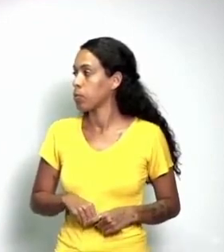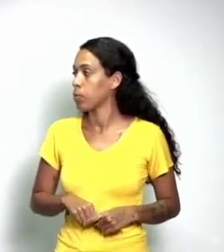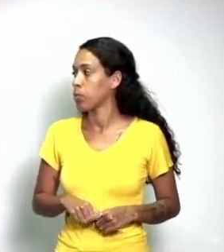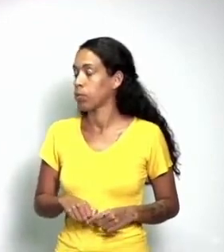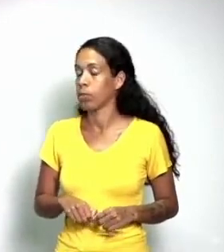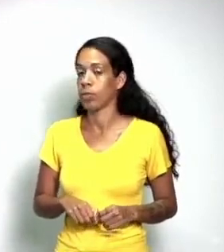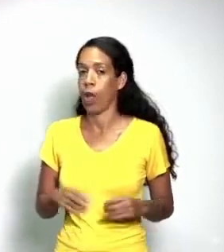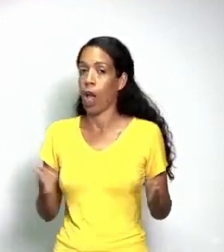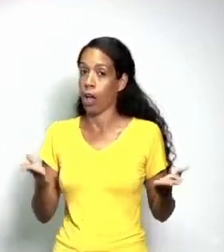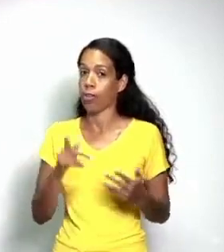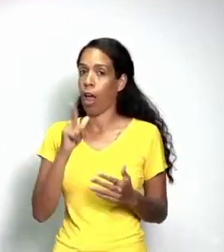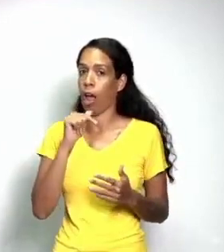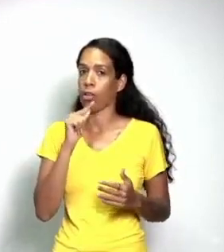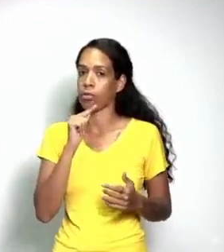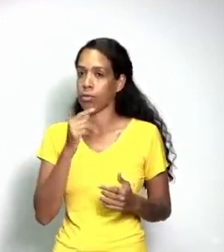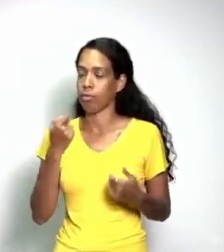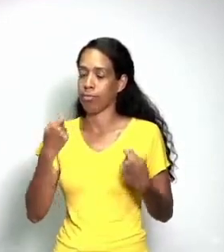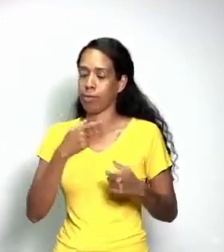Obrigada.